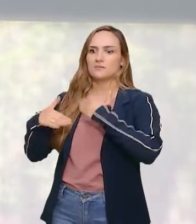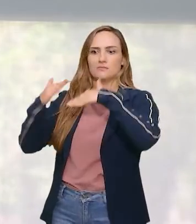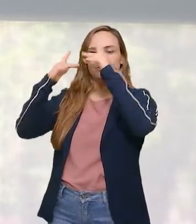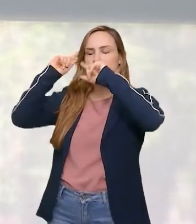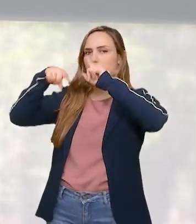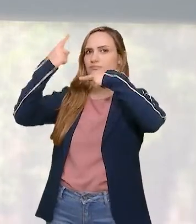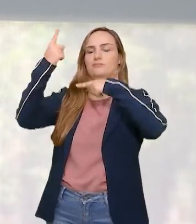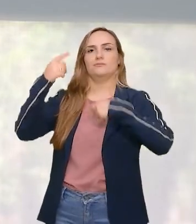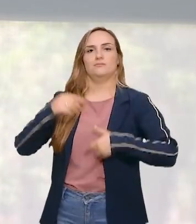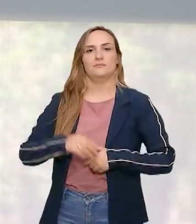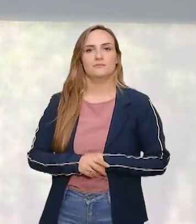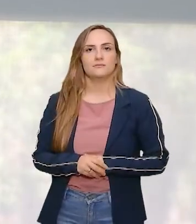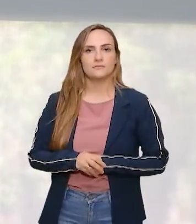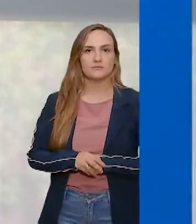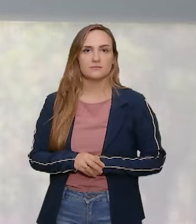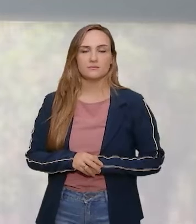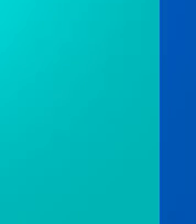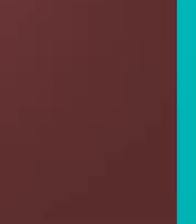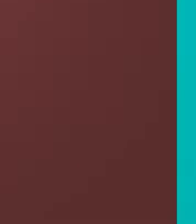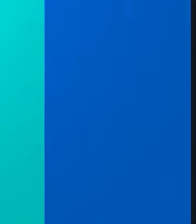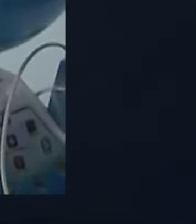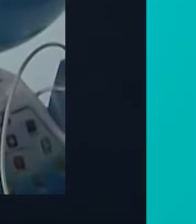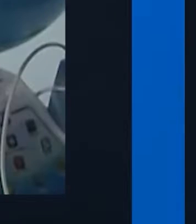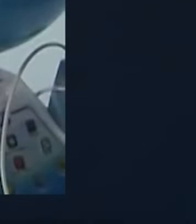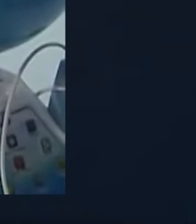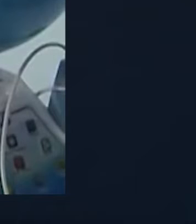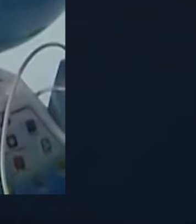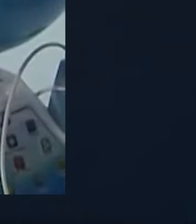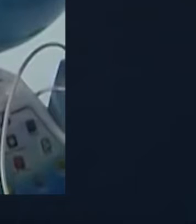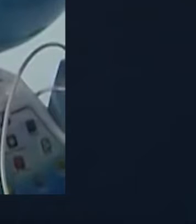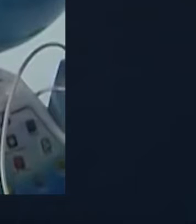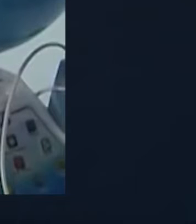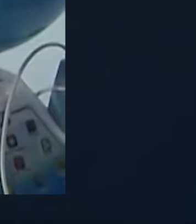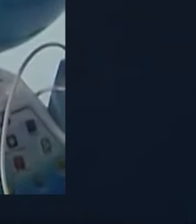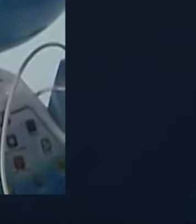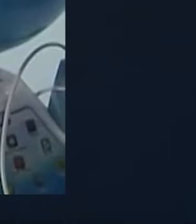detentor de altas habilidades muito longe.